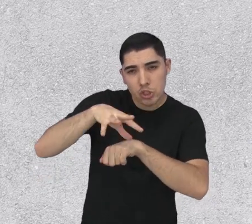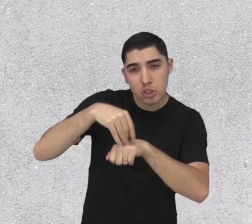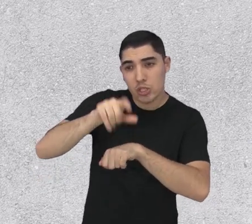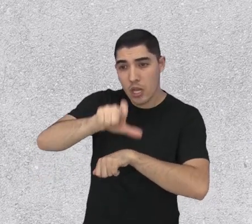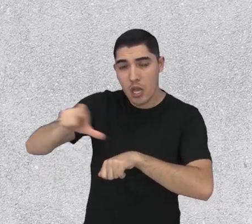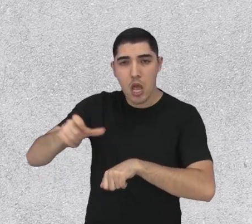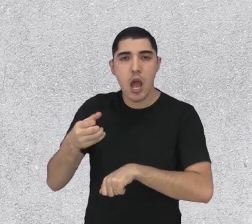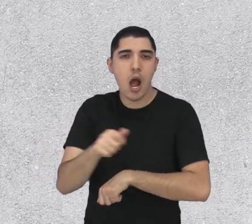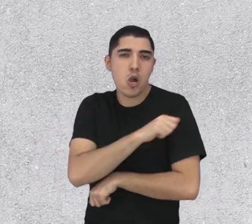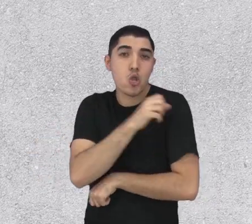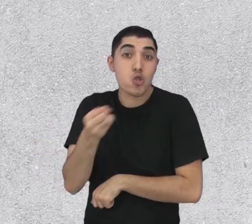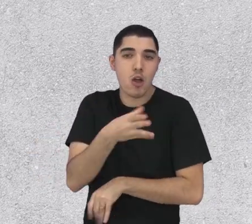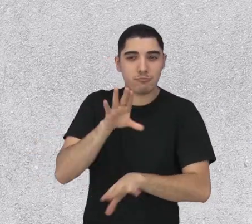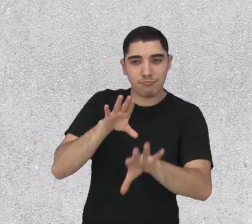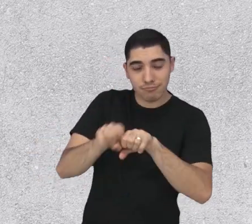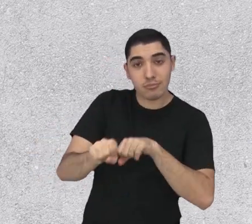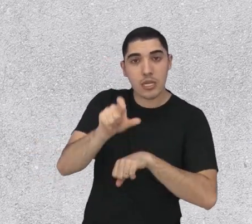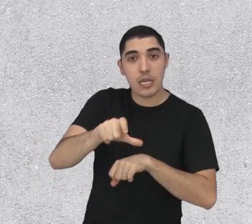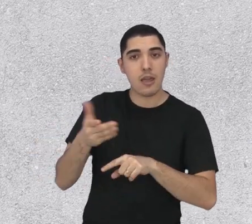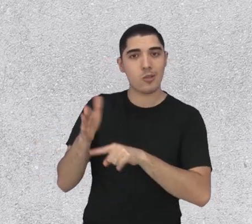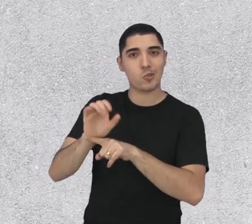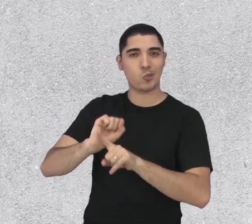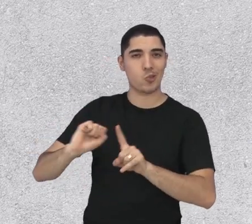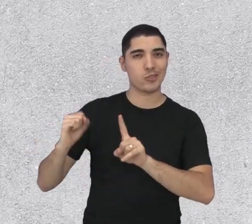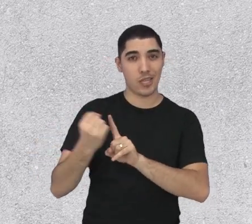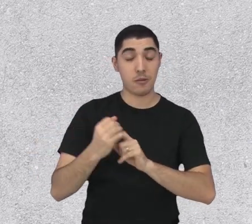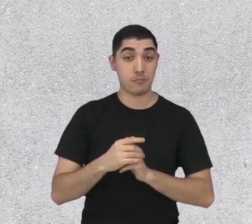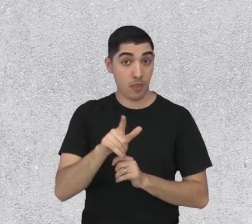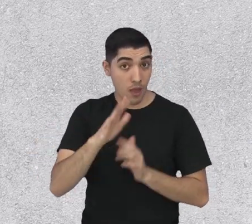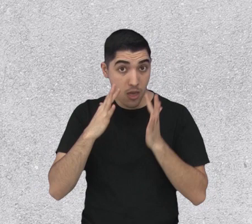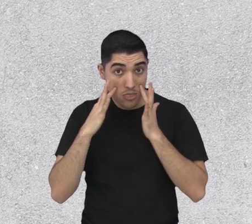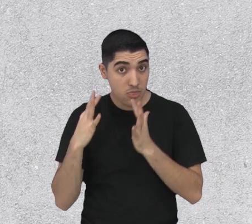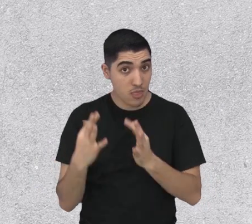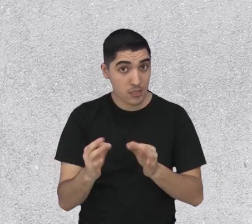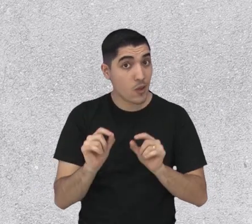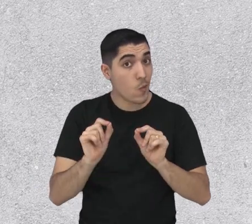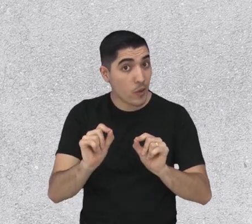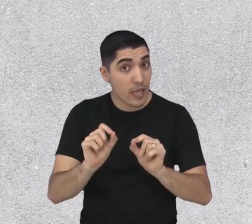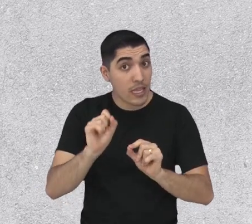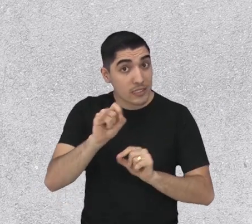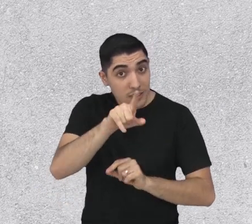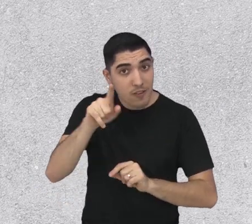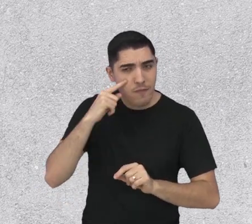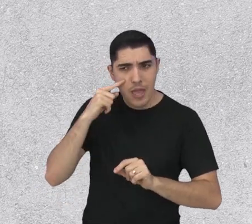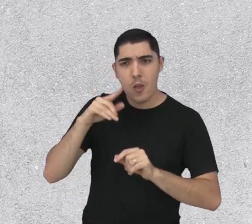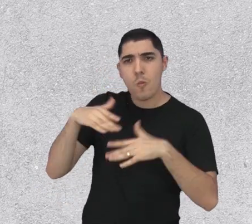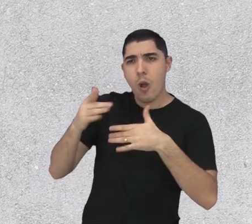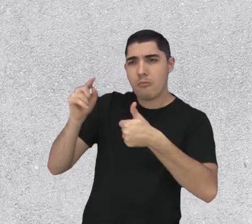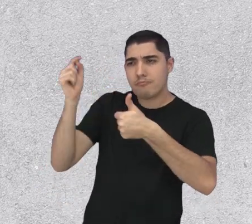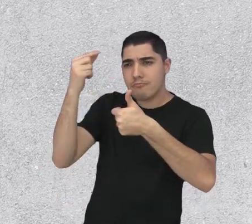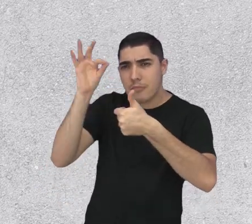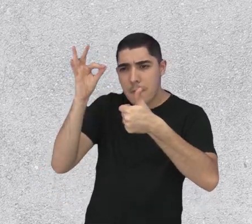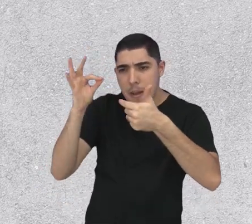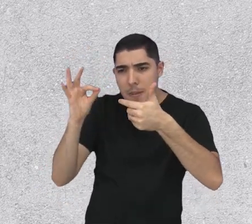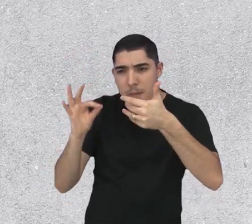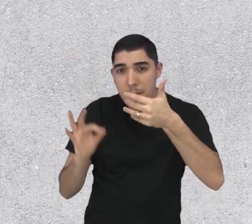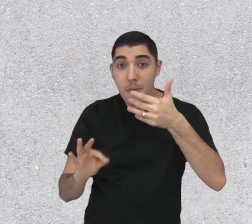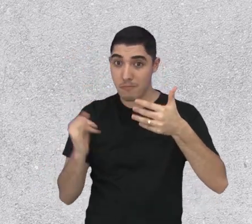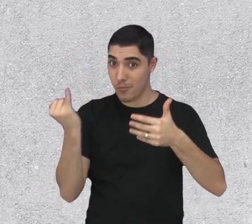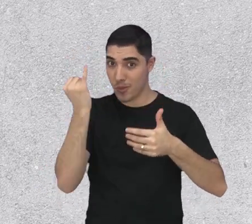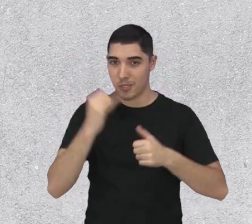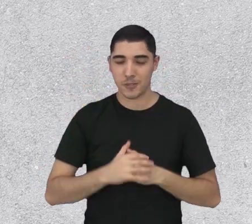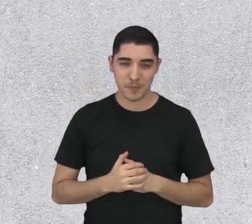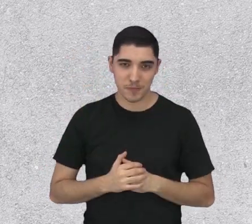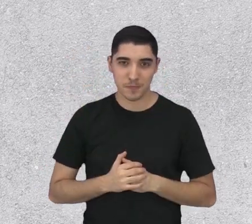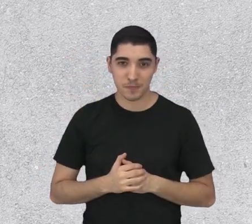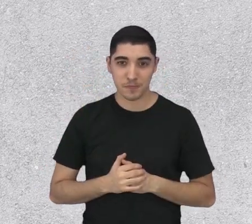para estudantes e recém-formados garantirem seu sucesso como assistente social. Presta atenção e vê se você faz o checklist das